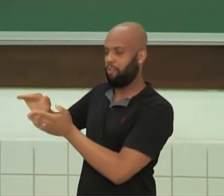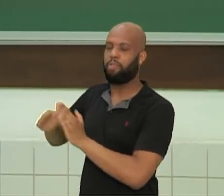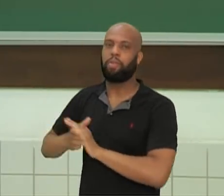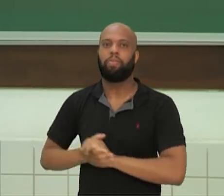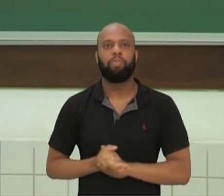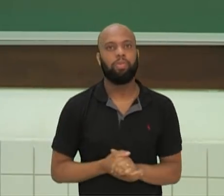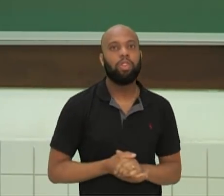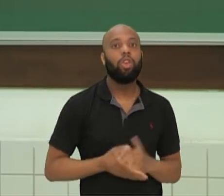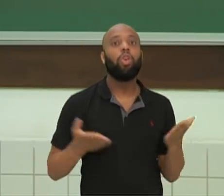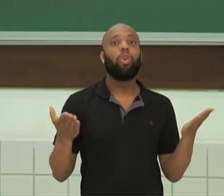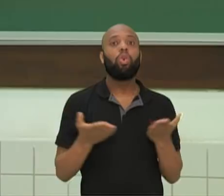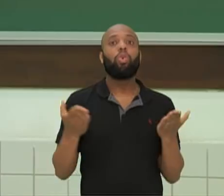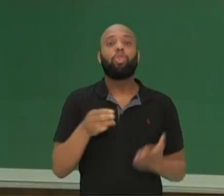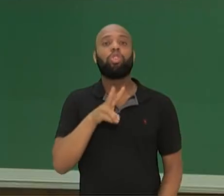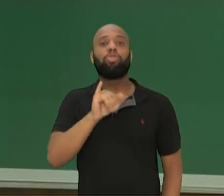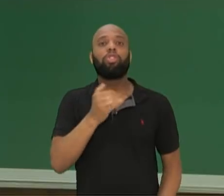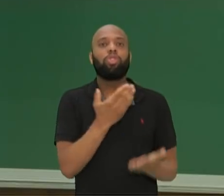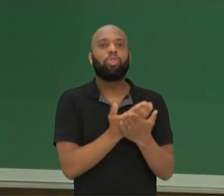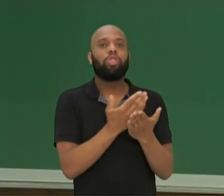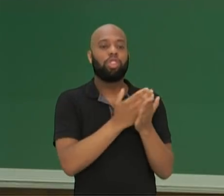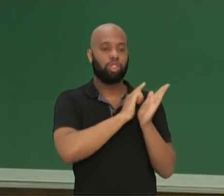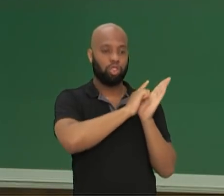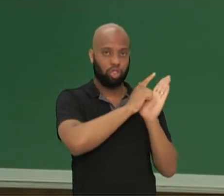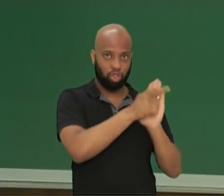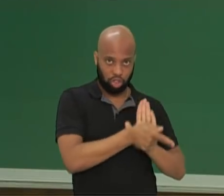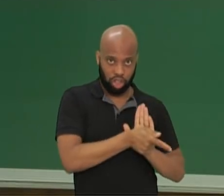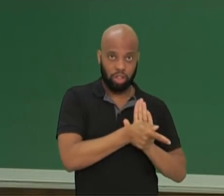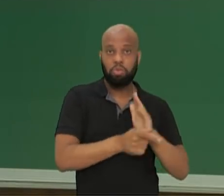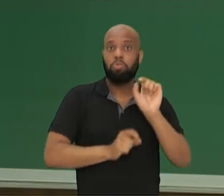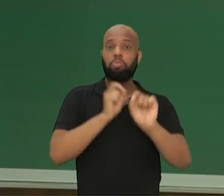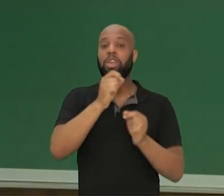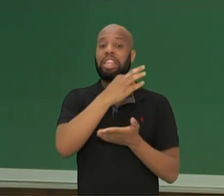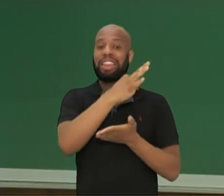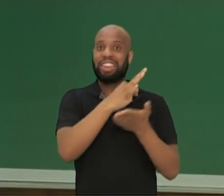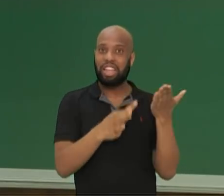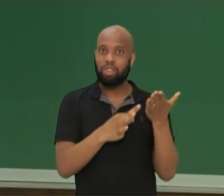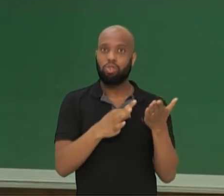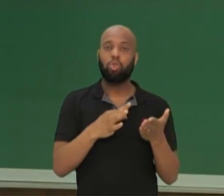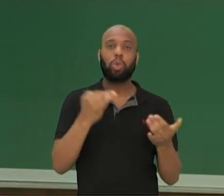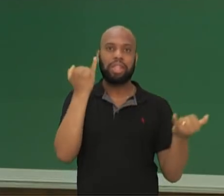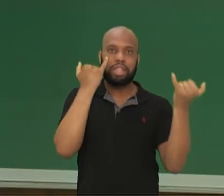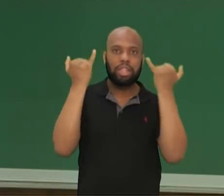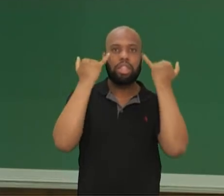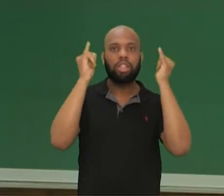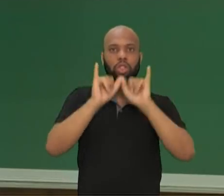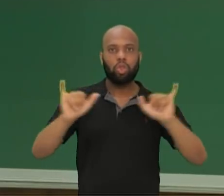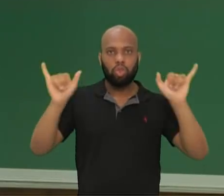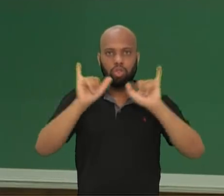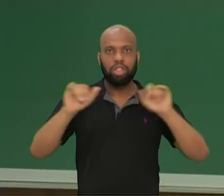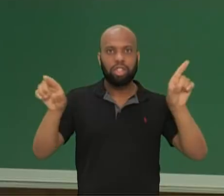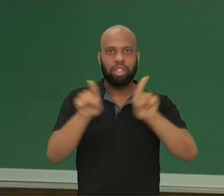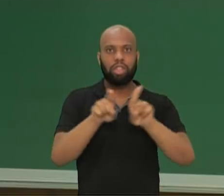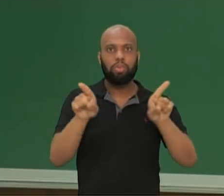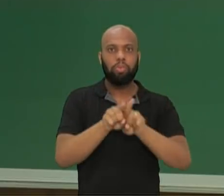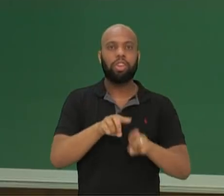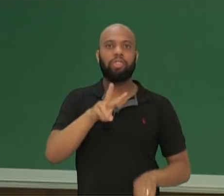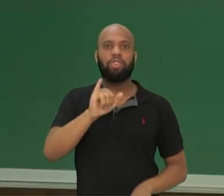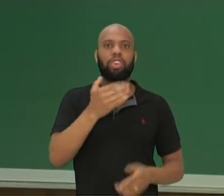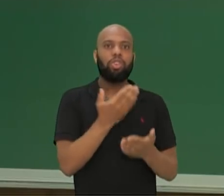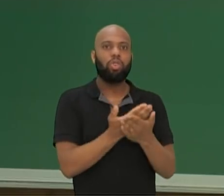Hoje iremos ver gêneros discursivo, notícia, e também iremos rever o